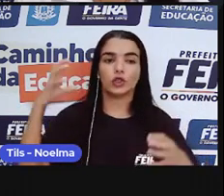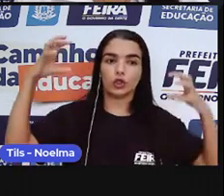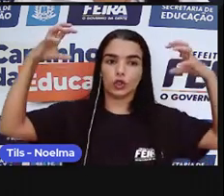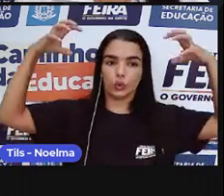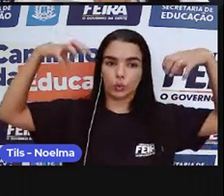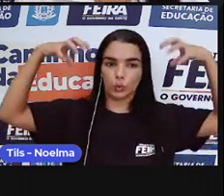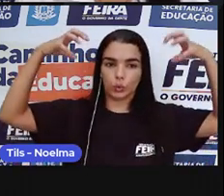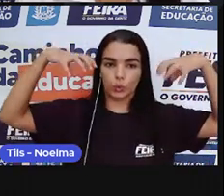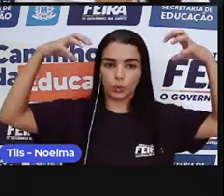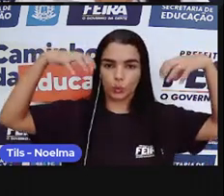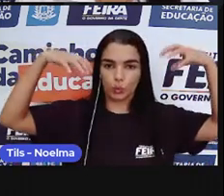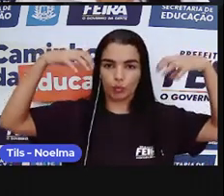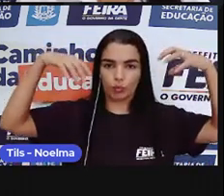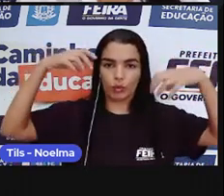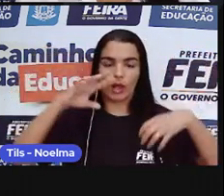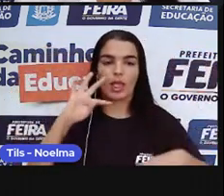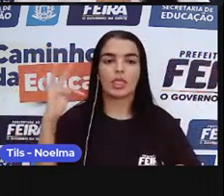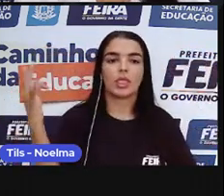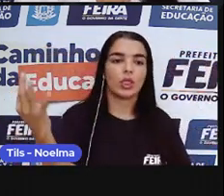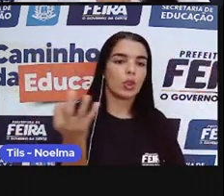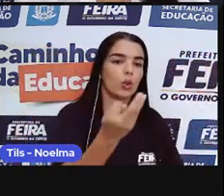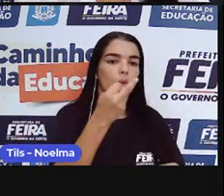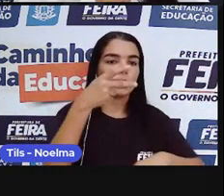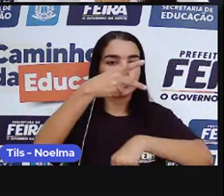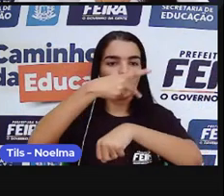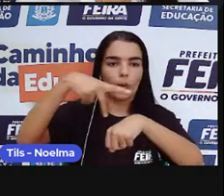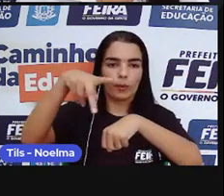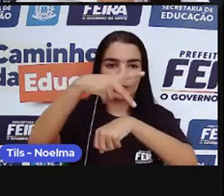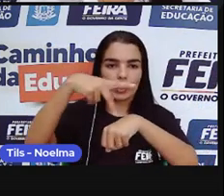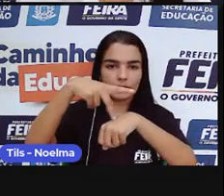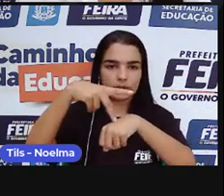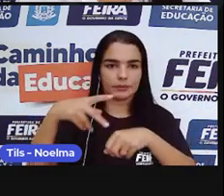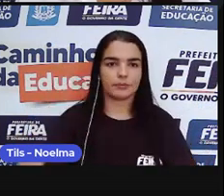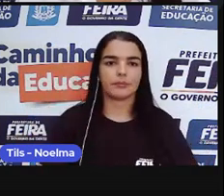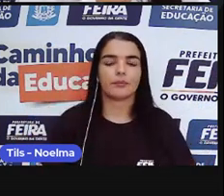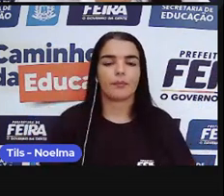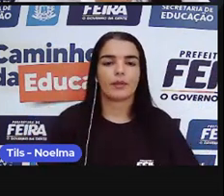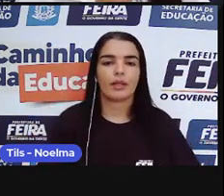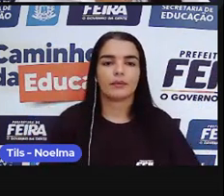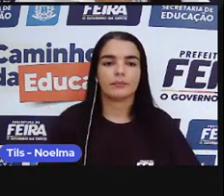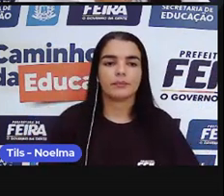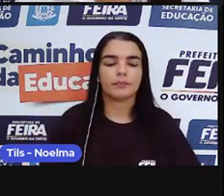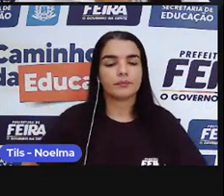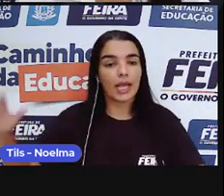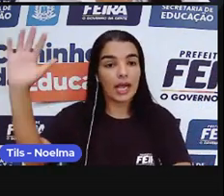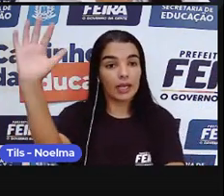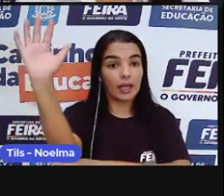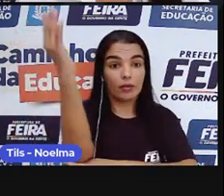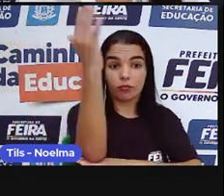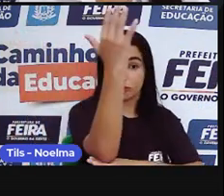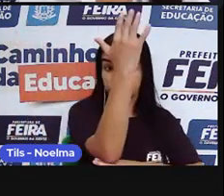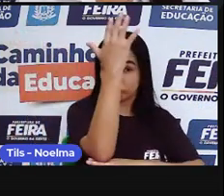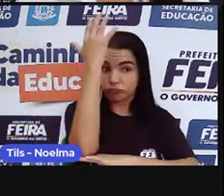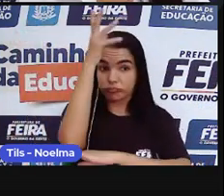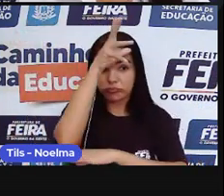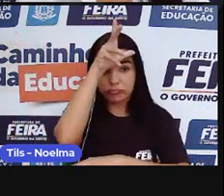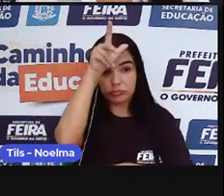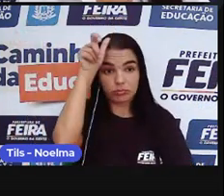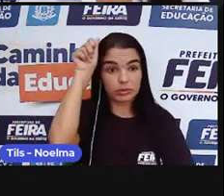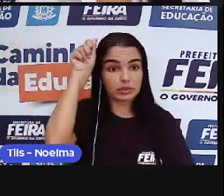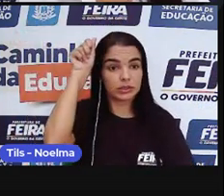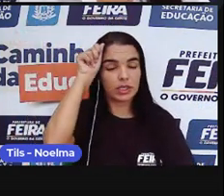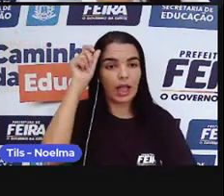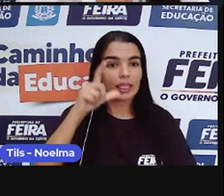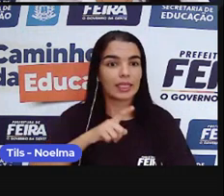chuva, abastecendo todo o nosso país. A floresta amazônica possui a maior